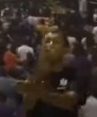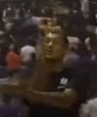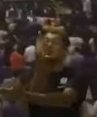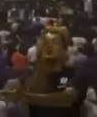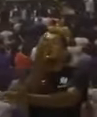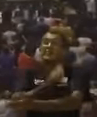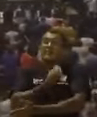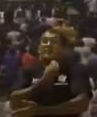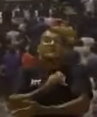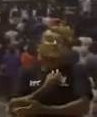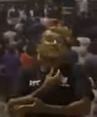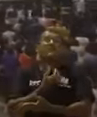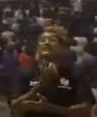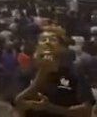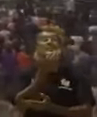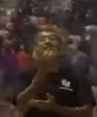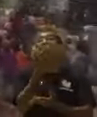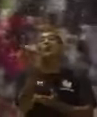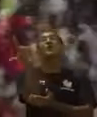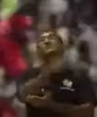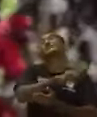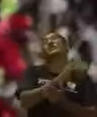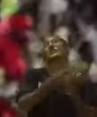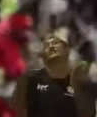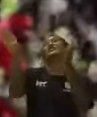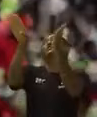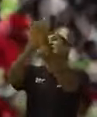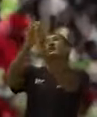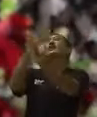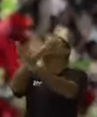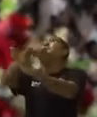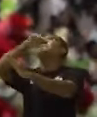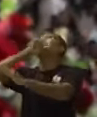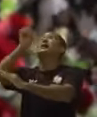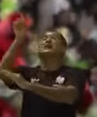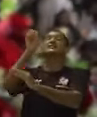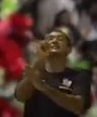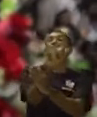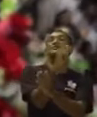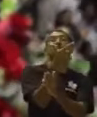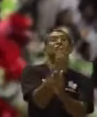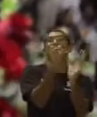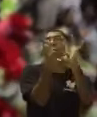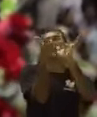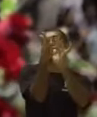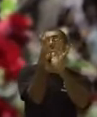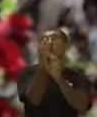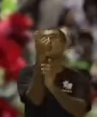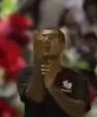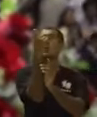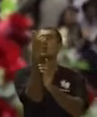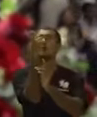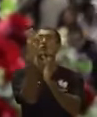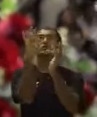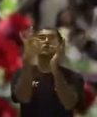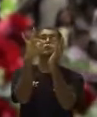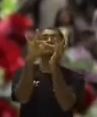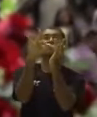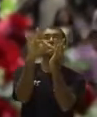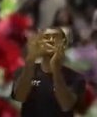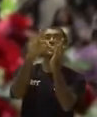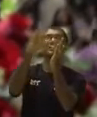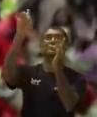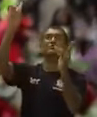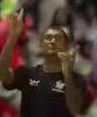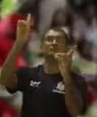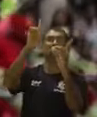vida, e ninguém vai ao Pai a não ser por Jesus. Ele é o único mediador entre os homens, Ele é o único